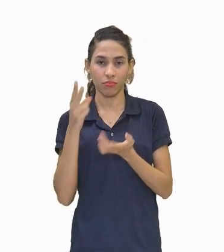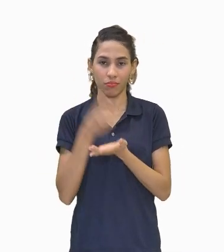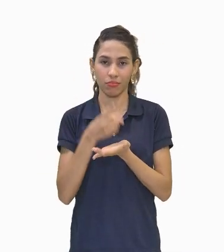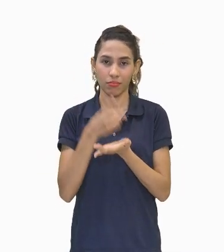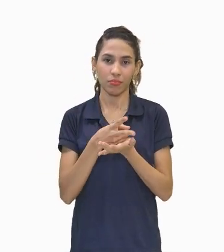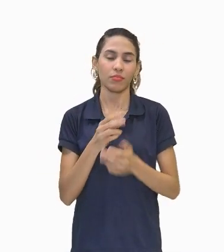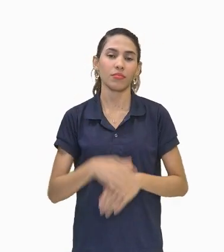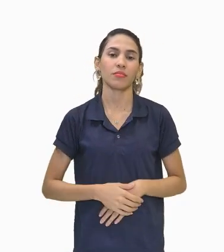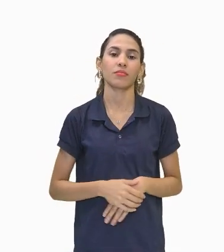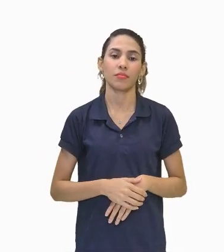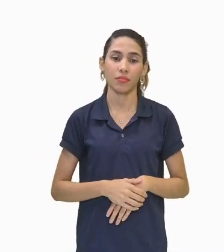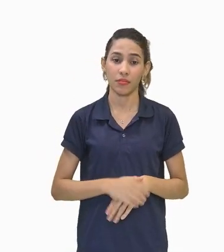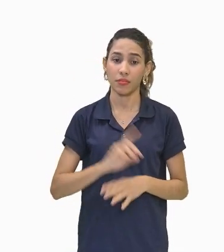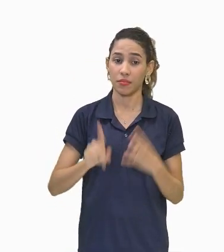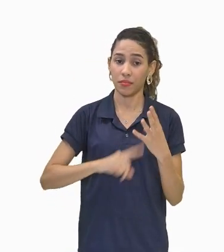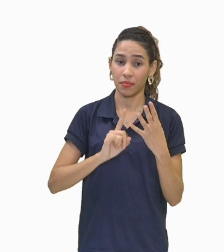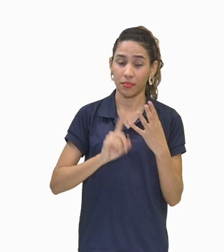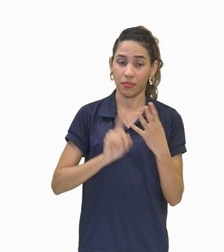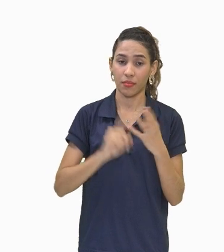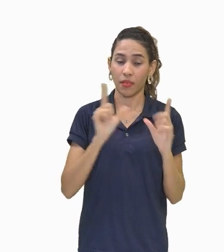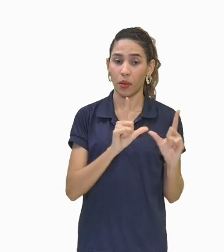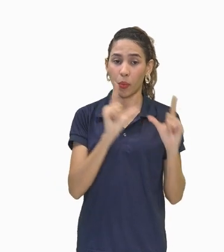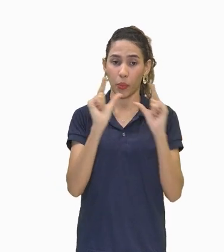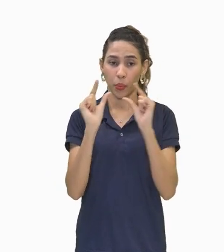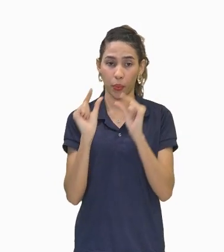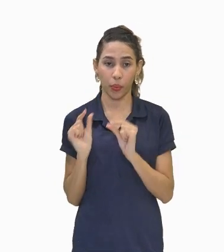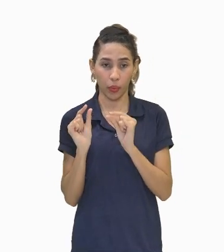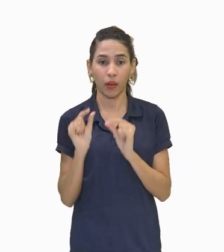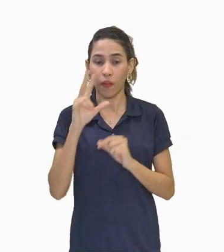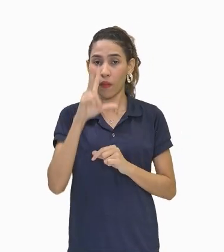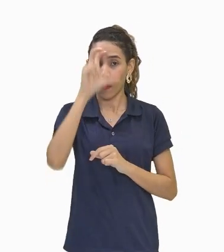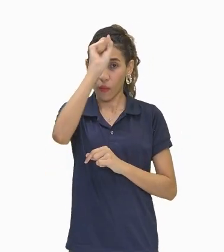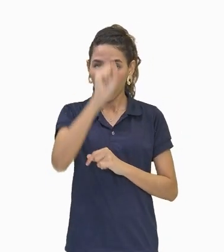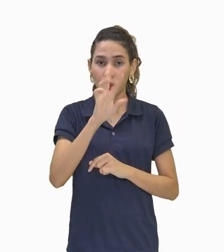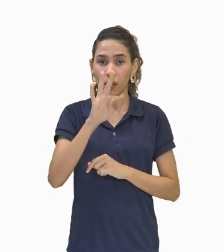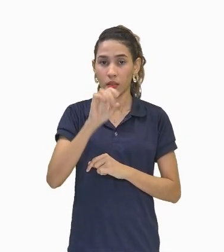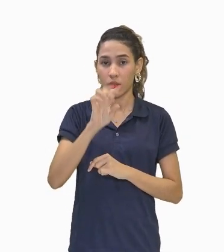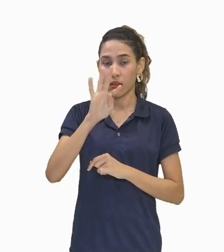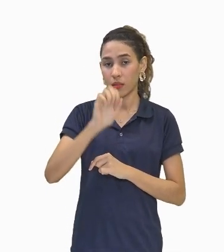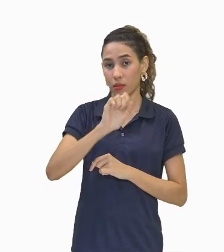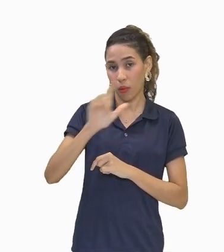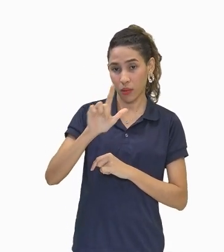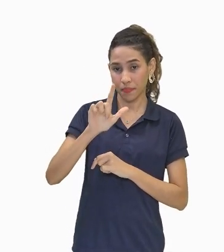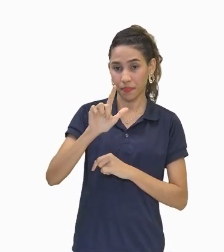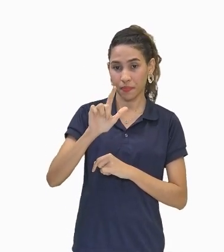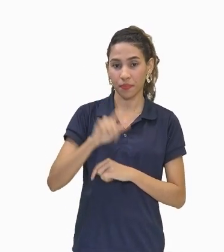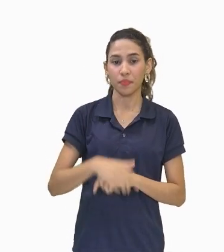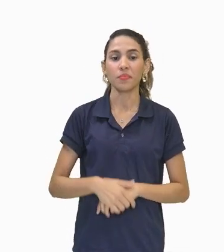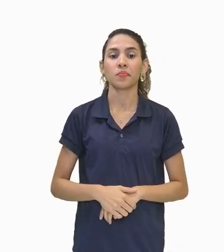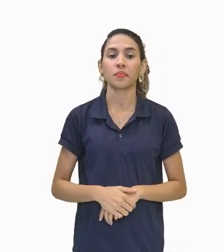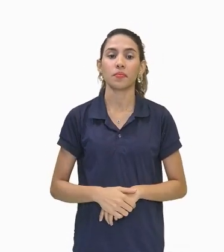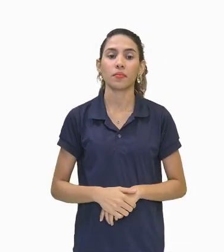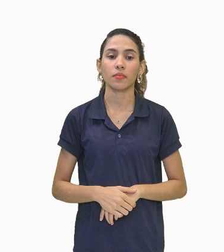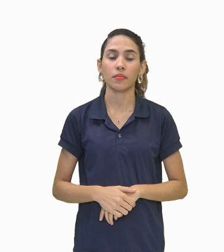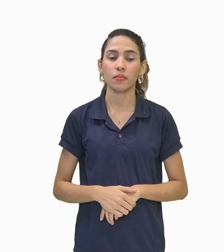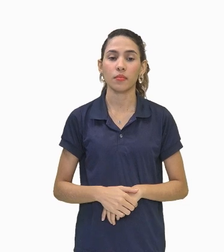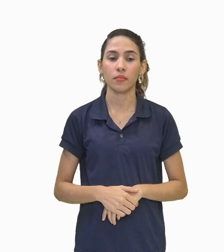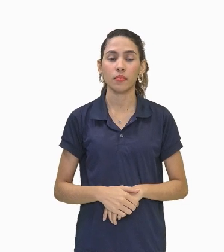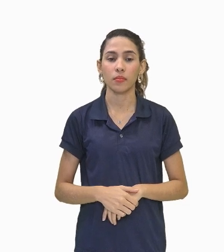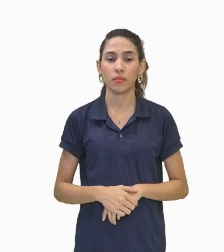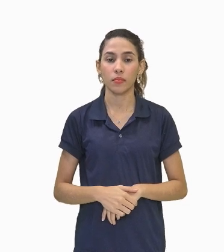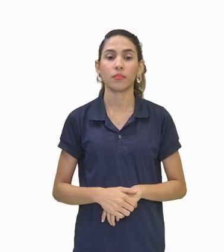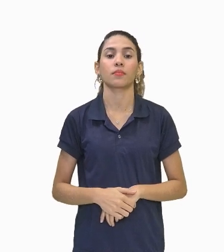resistência total. A resistência total em um circuito em paralelo é